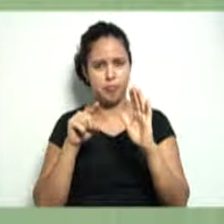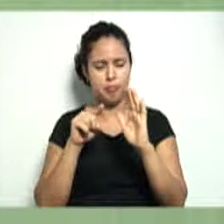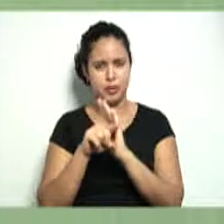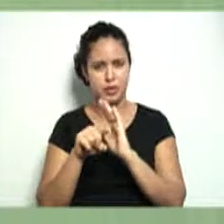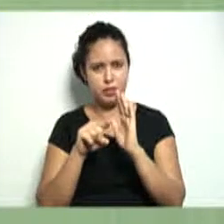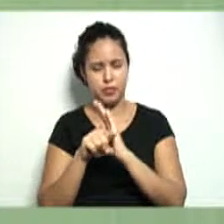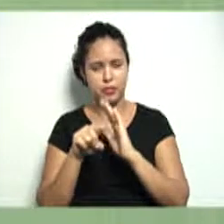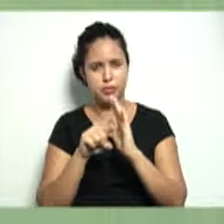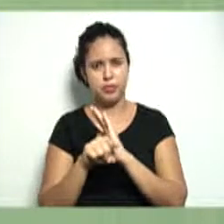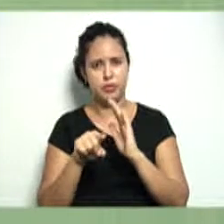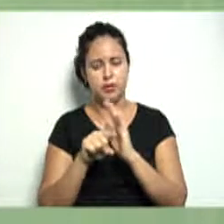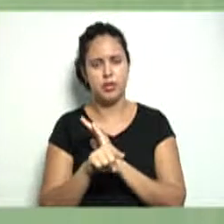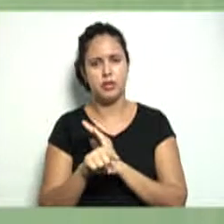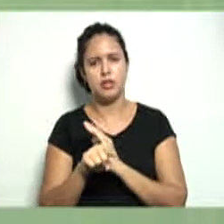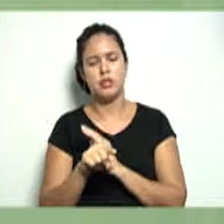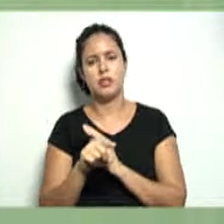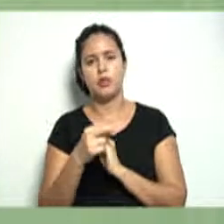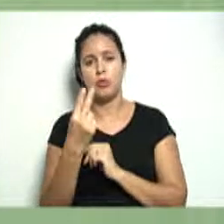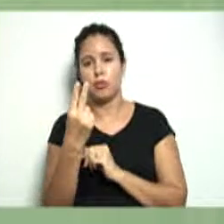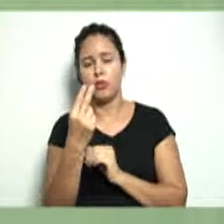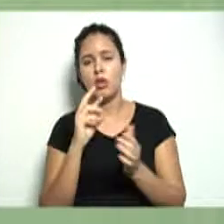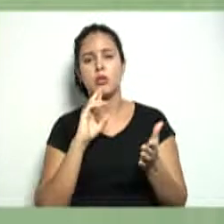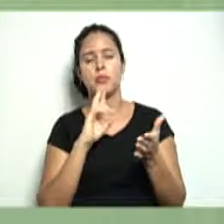questão. Quem acertou